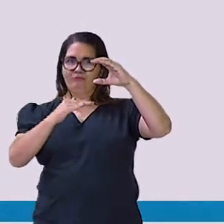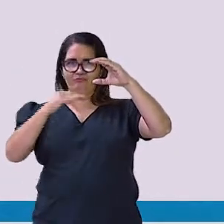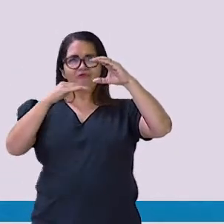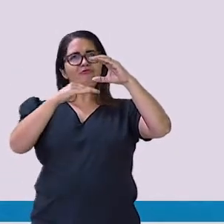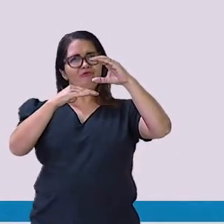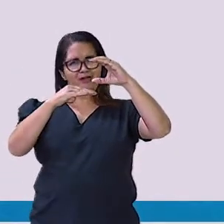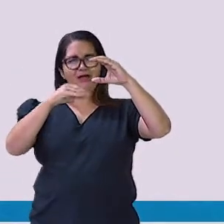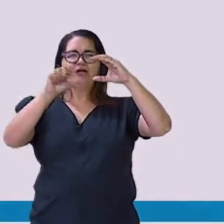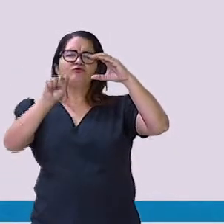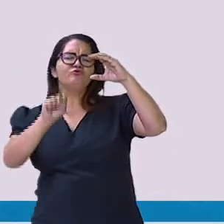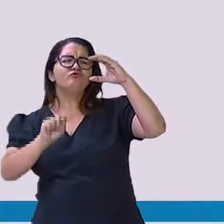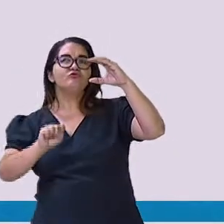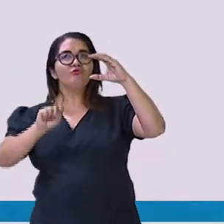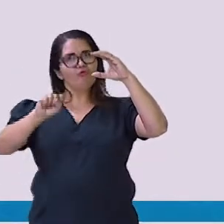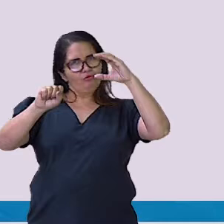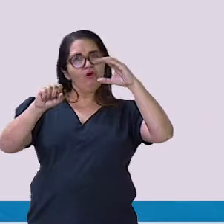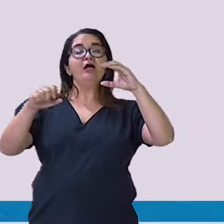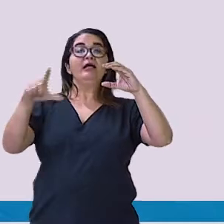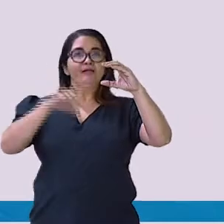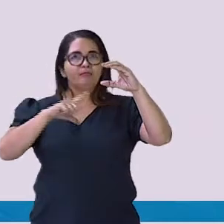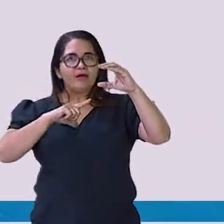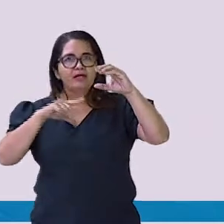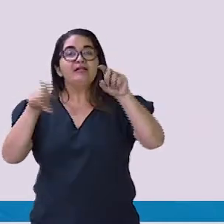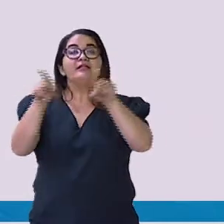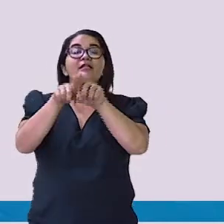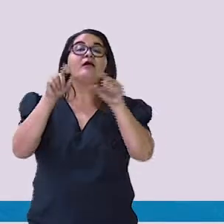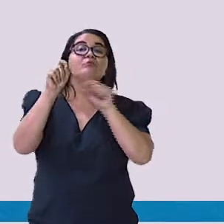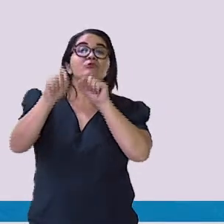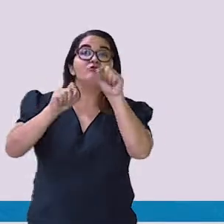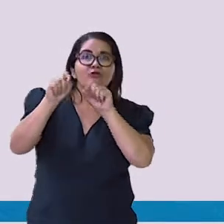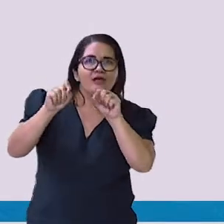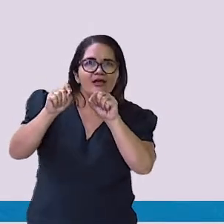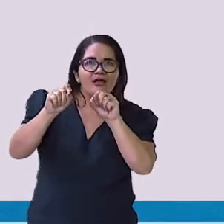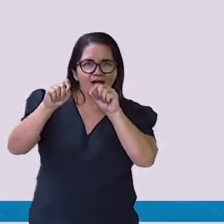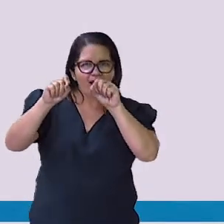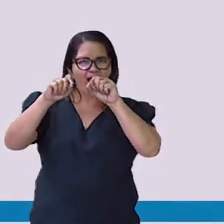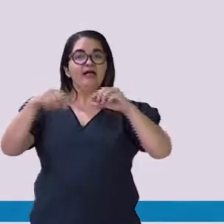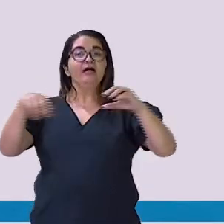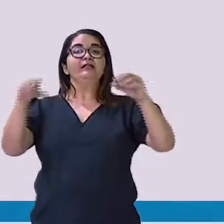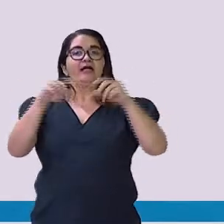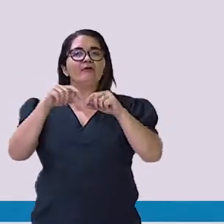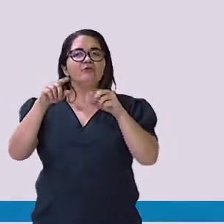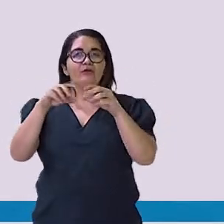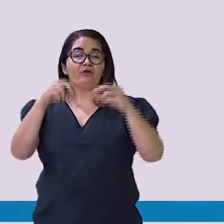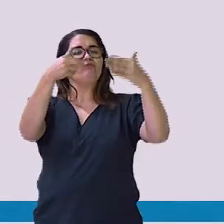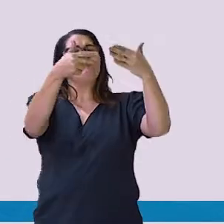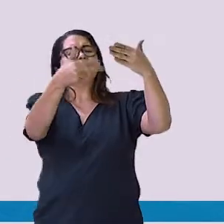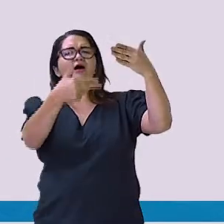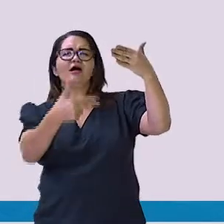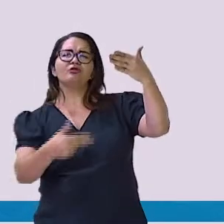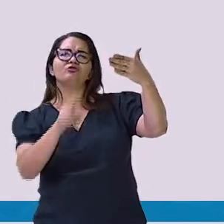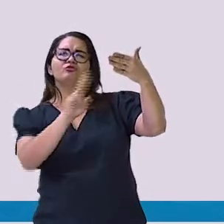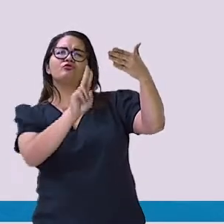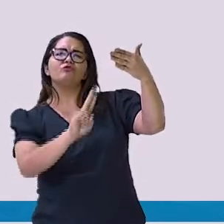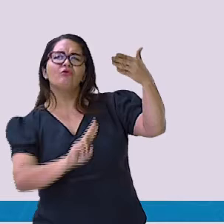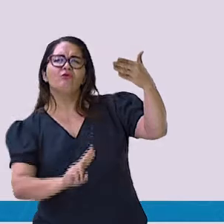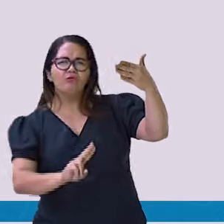polar no sul. Nós temos zona temperada norte, zona temperada sul e